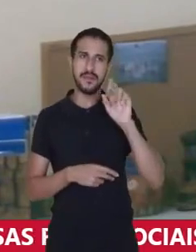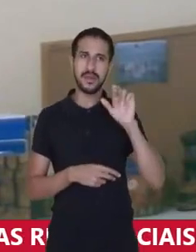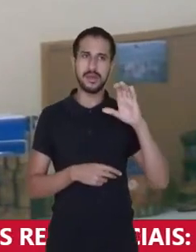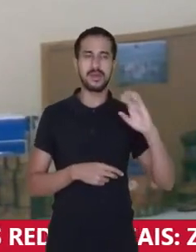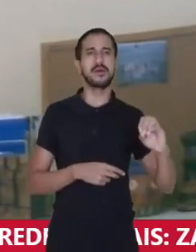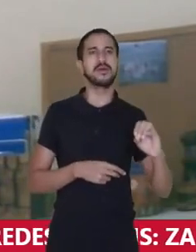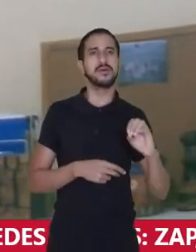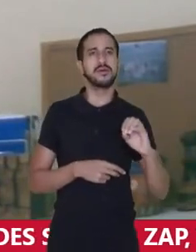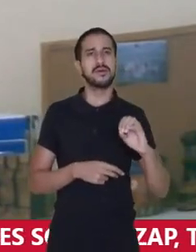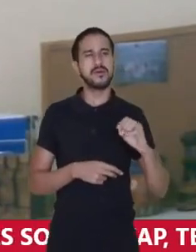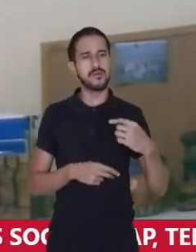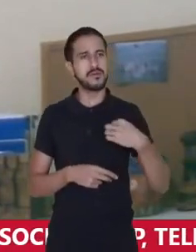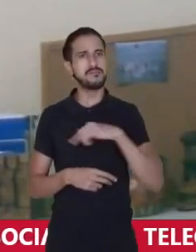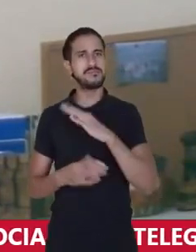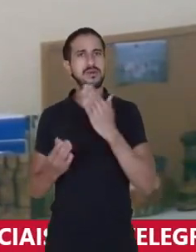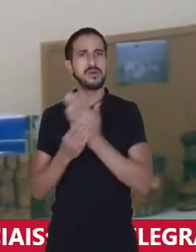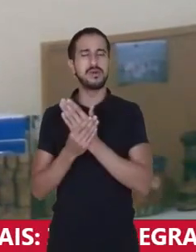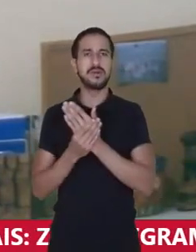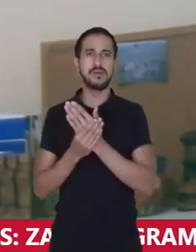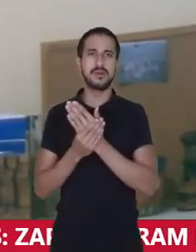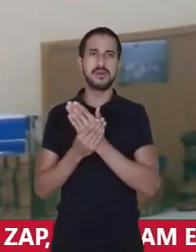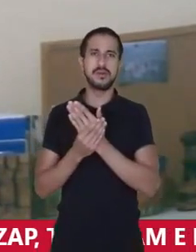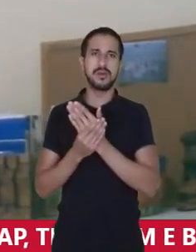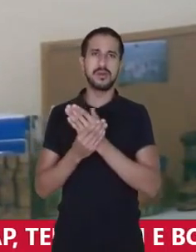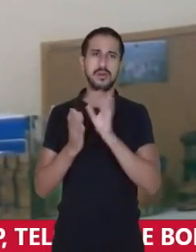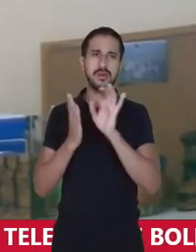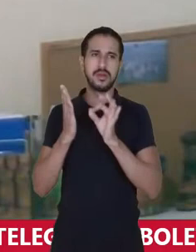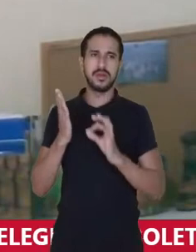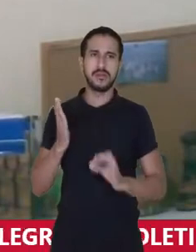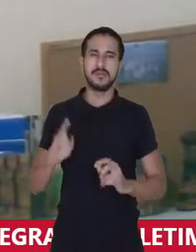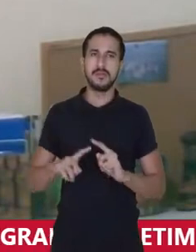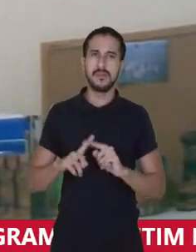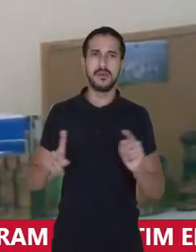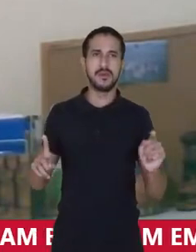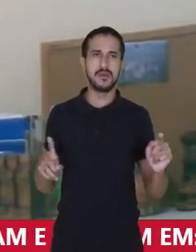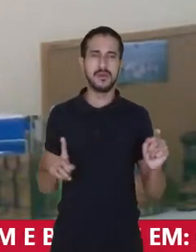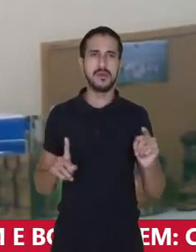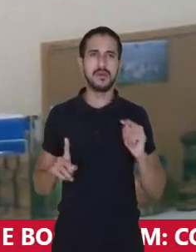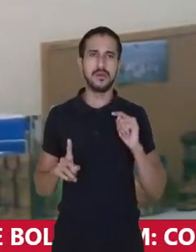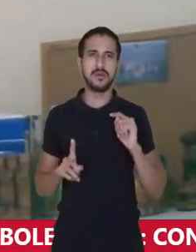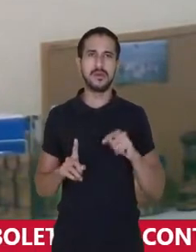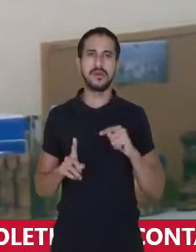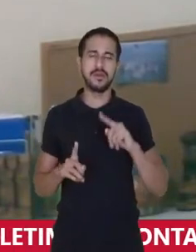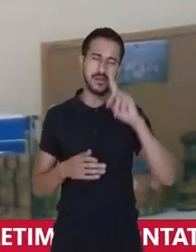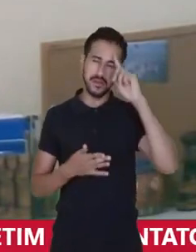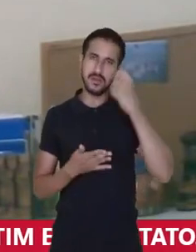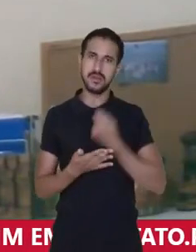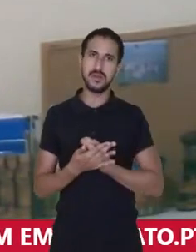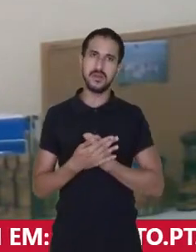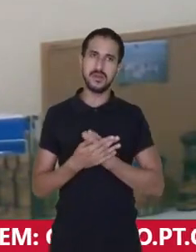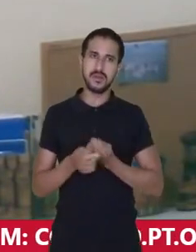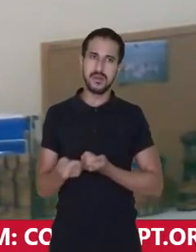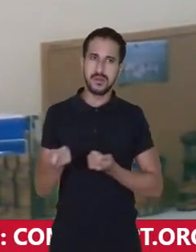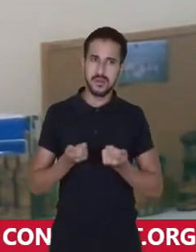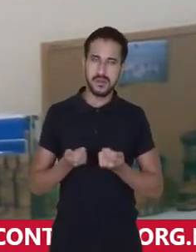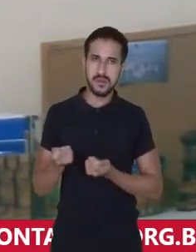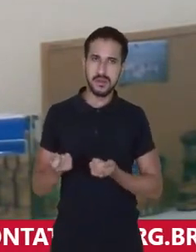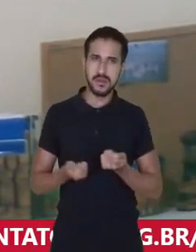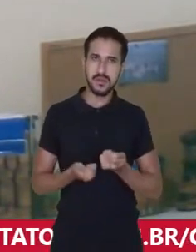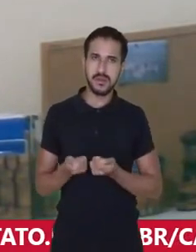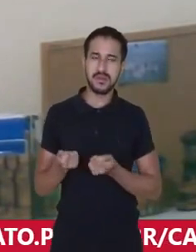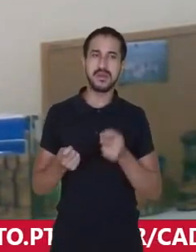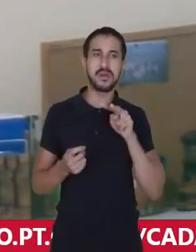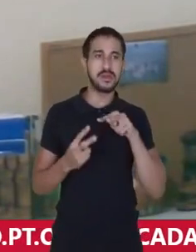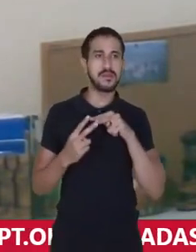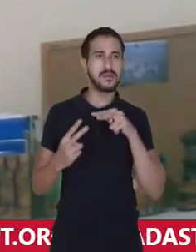e judicializar, né, esse preenchimento, mas, enfim, essa decisão de controlar a narrativa ao invés de